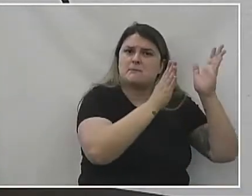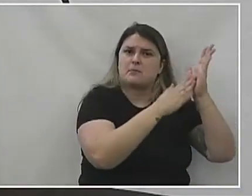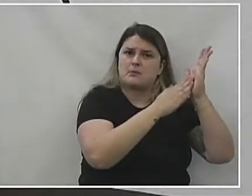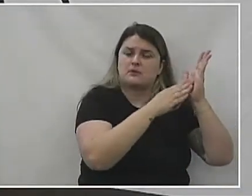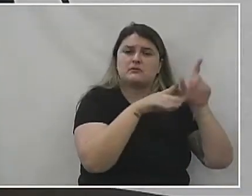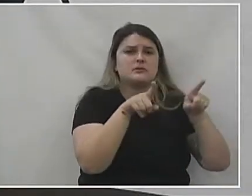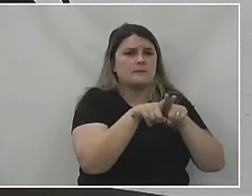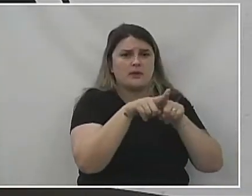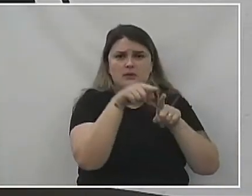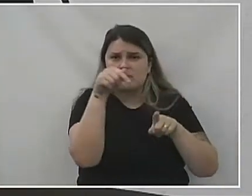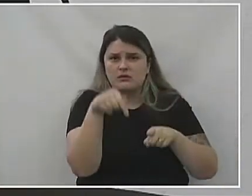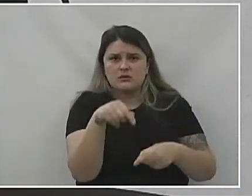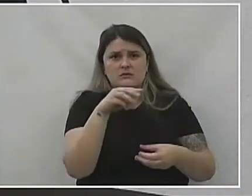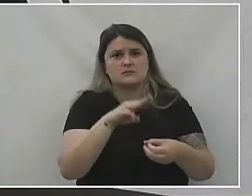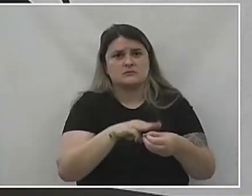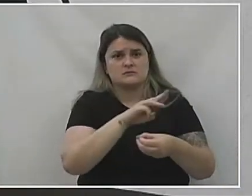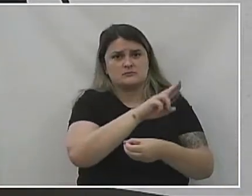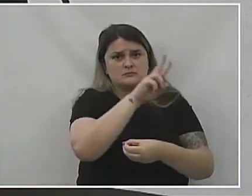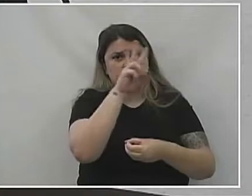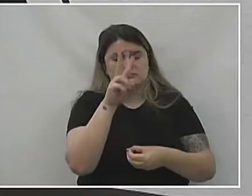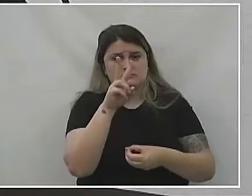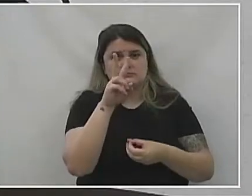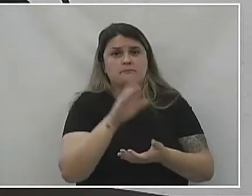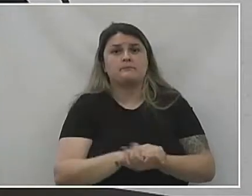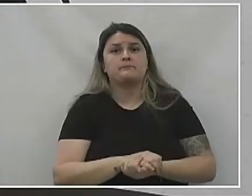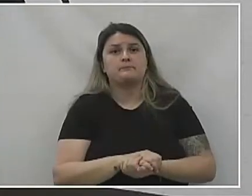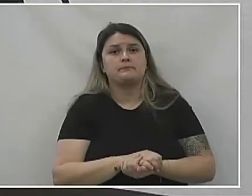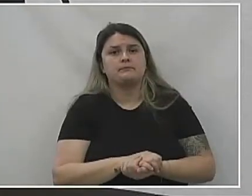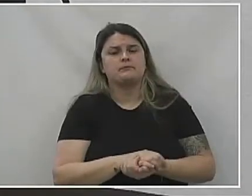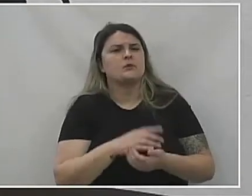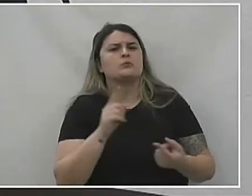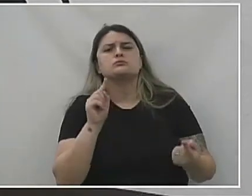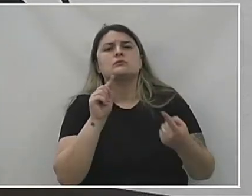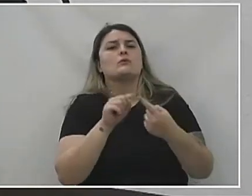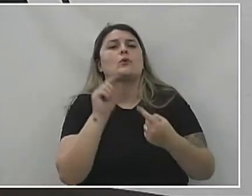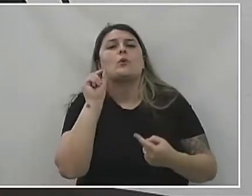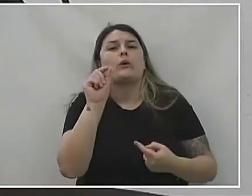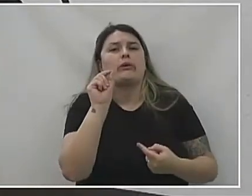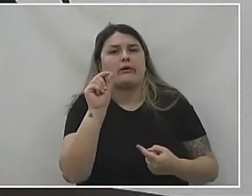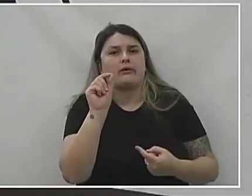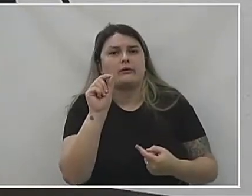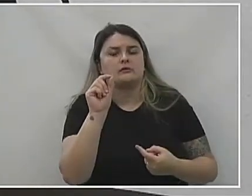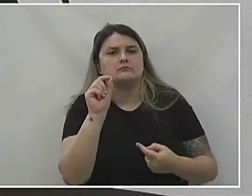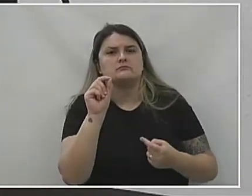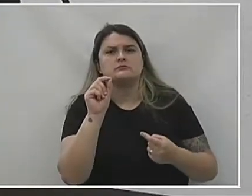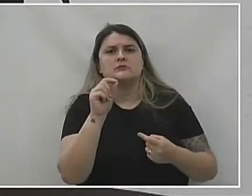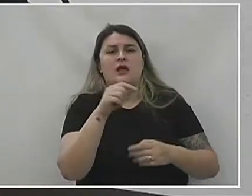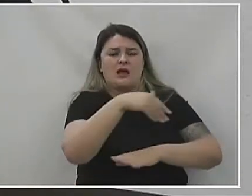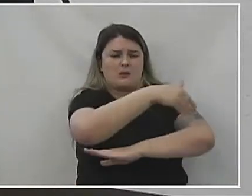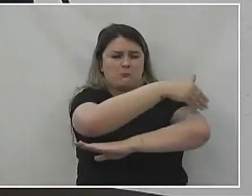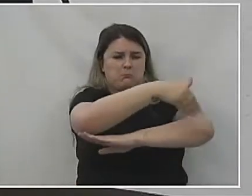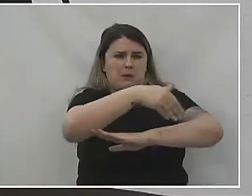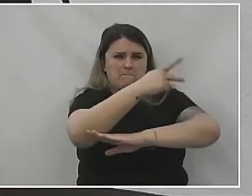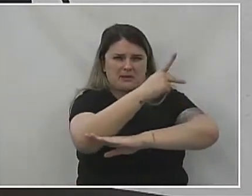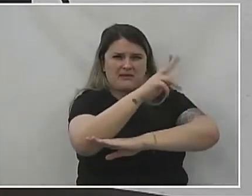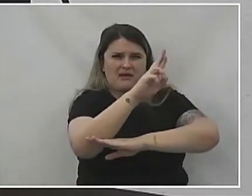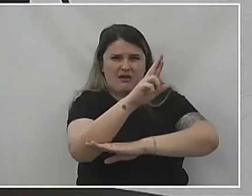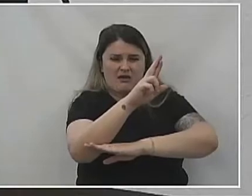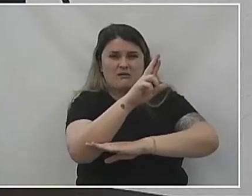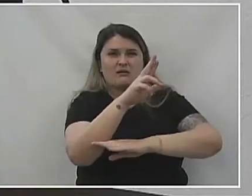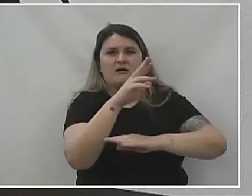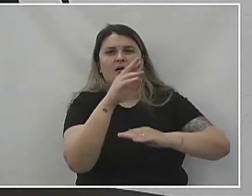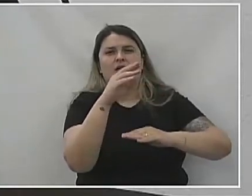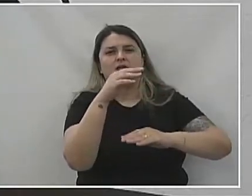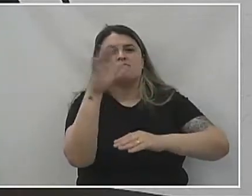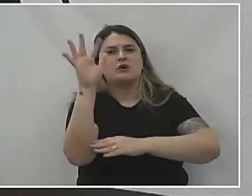também e não da vitória nós temos aí é claro que o ideal seria que todo esse segmento de nela Vitalina da Uniguaçu